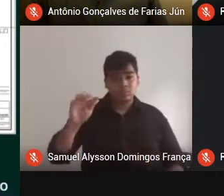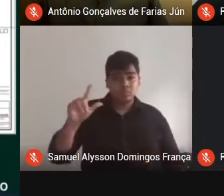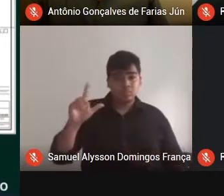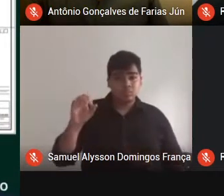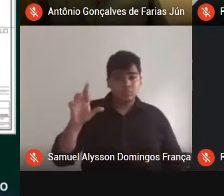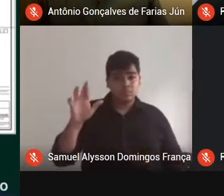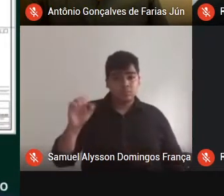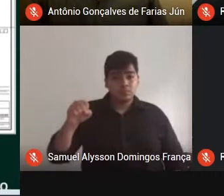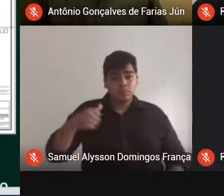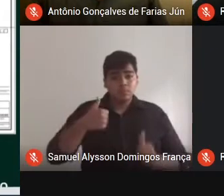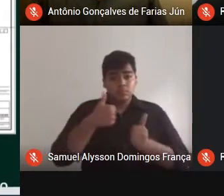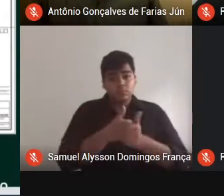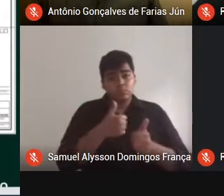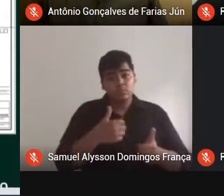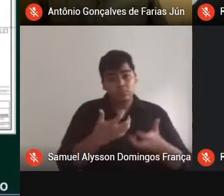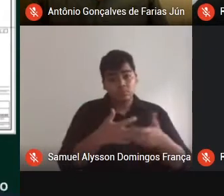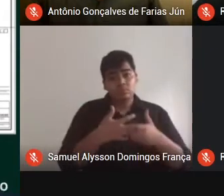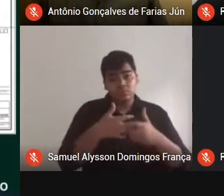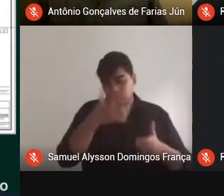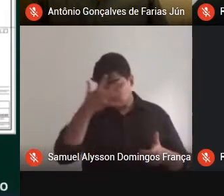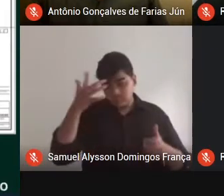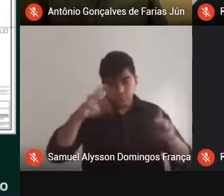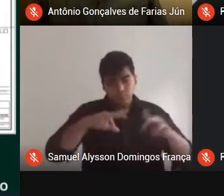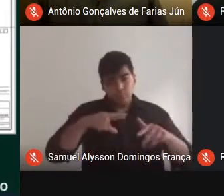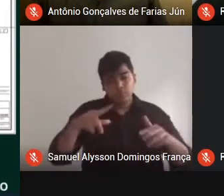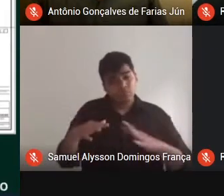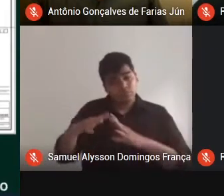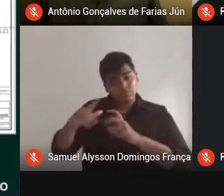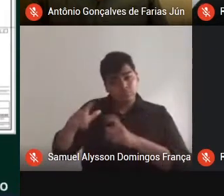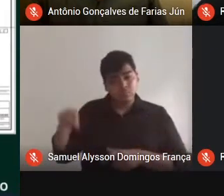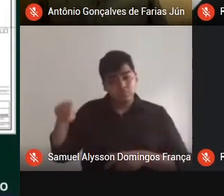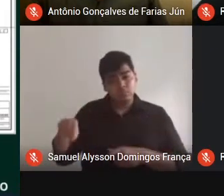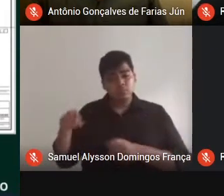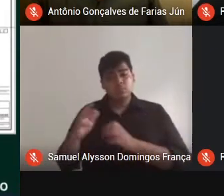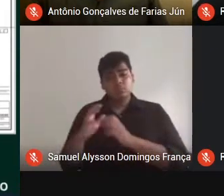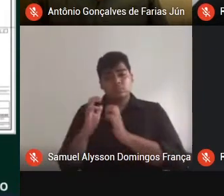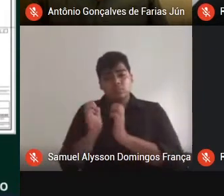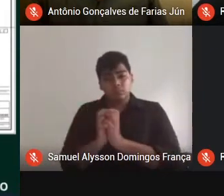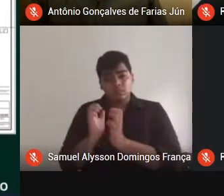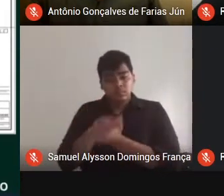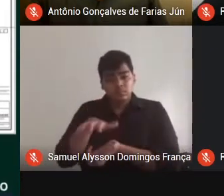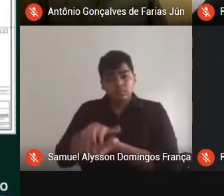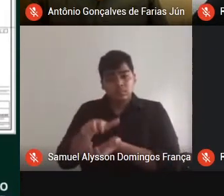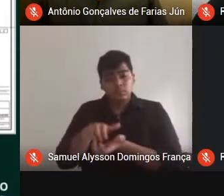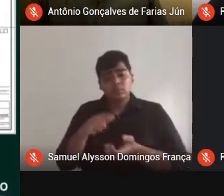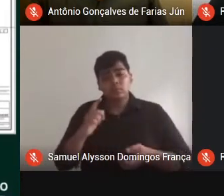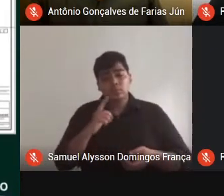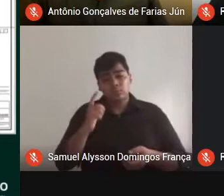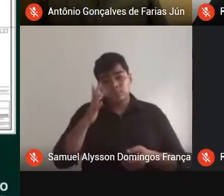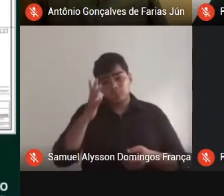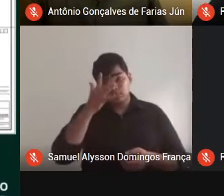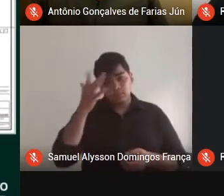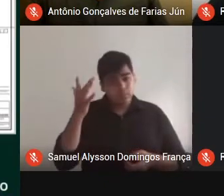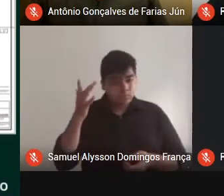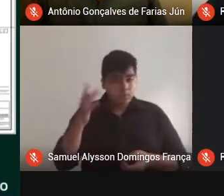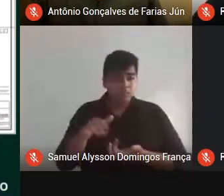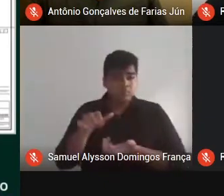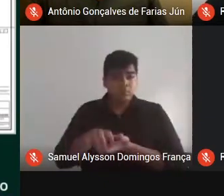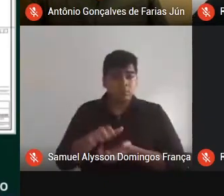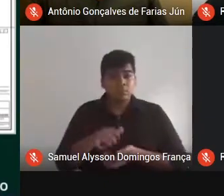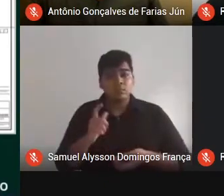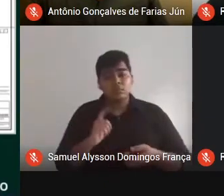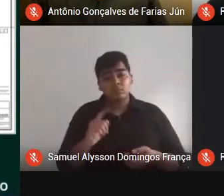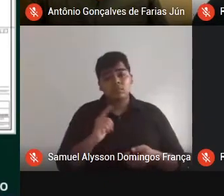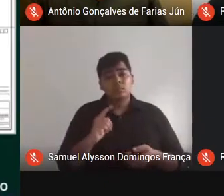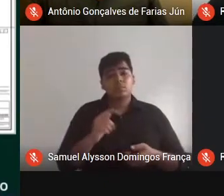temos muitos alunos lá em Flores, que é Pernambuco, que é bem pertinho lá, que já é fronteira, né, Paraíba, Pernambuco. E aí, esse projeto aqui,